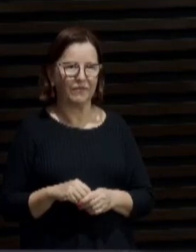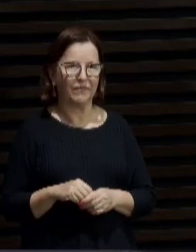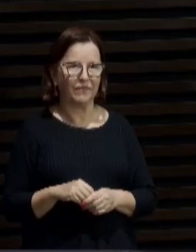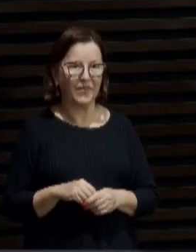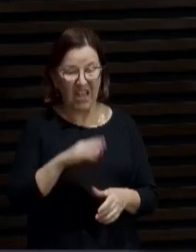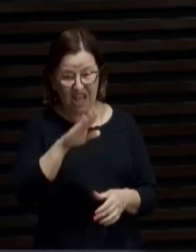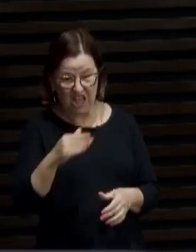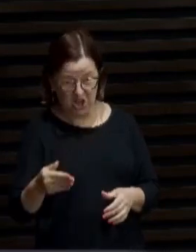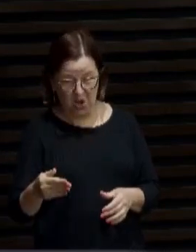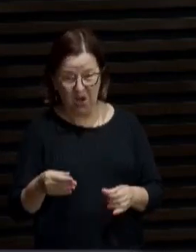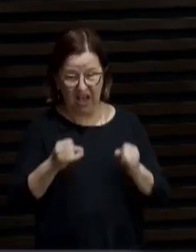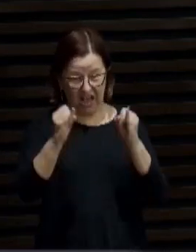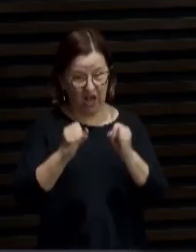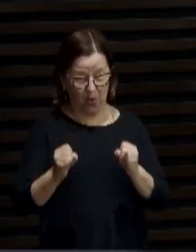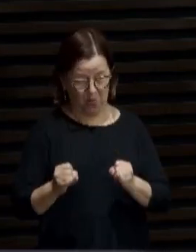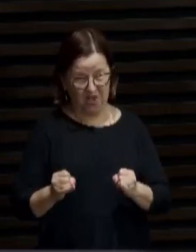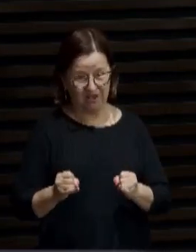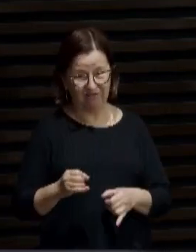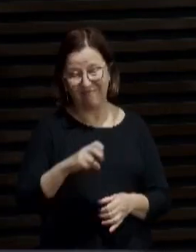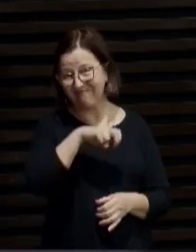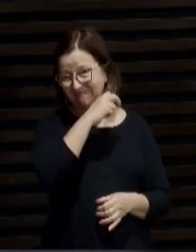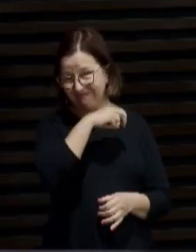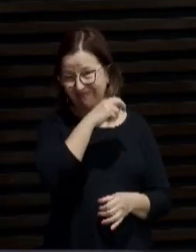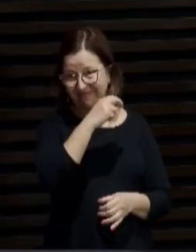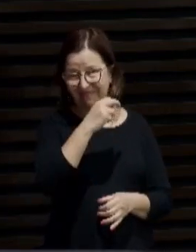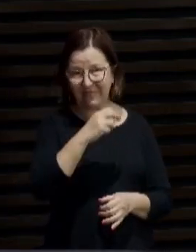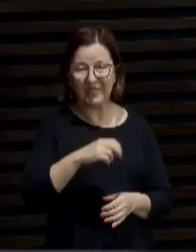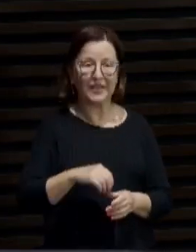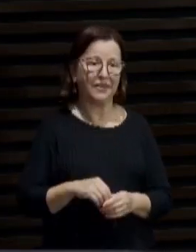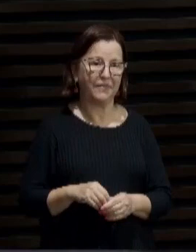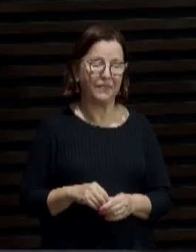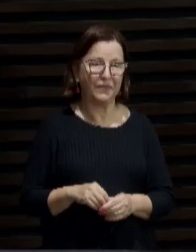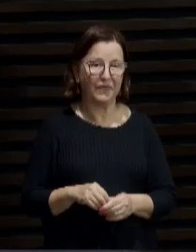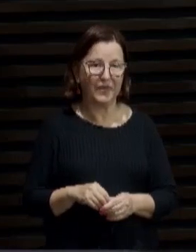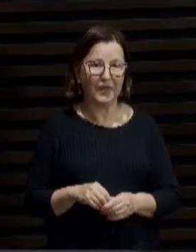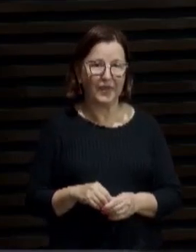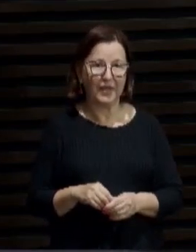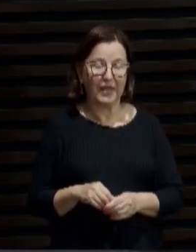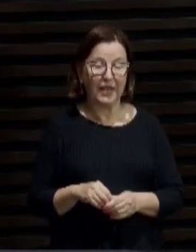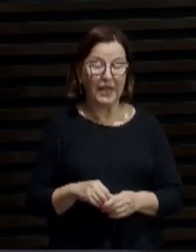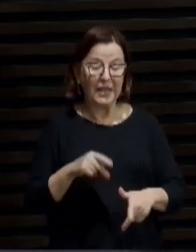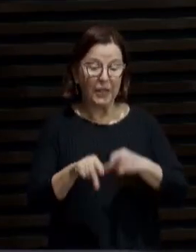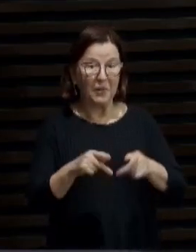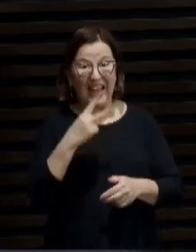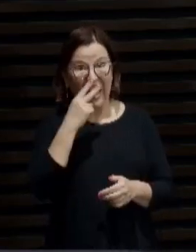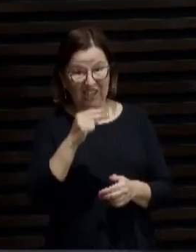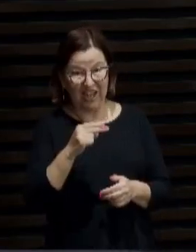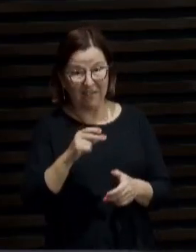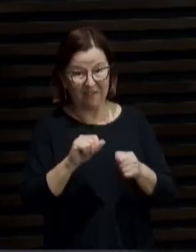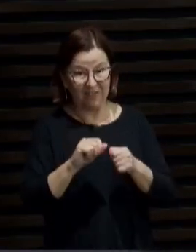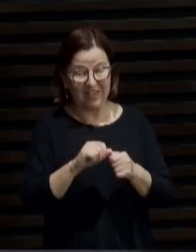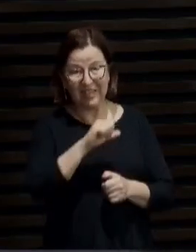deus de Pérgamo, Asclépio, ao qual eles entendiam que fazendo sacrifícios a esse Asclépio eles